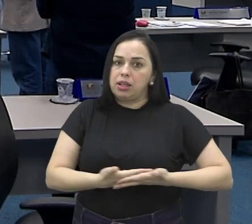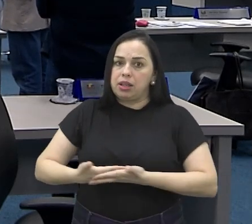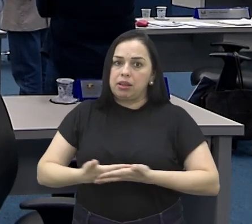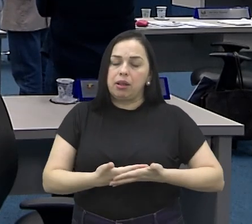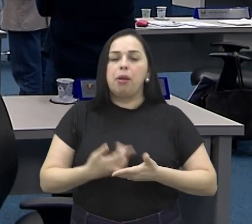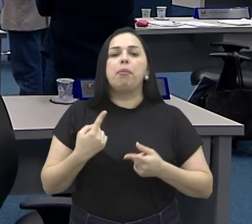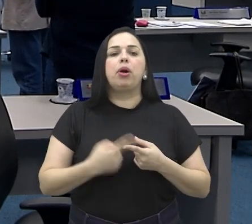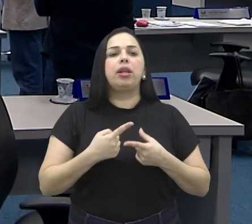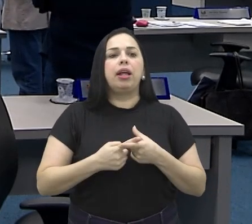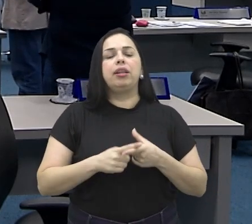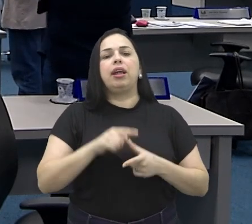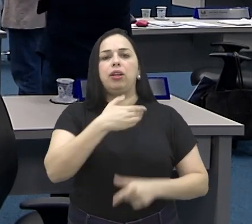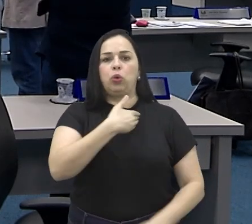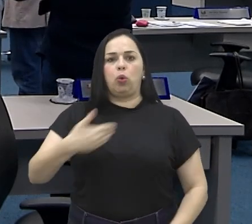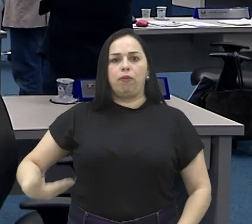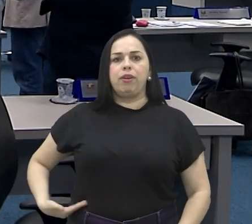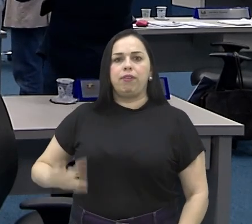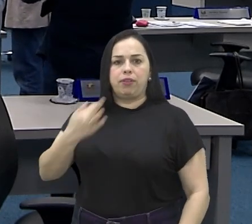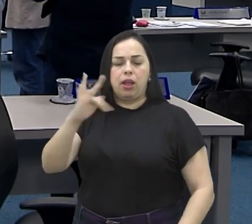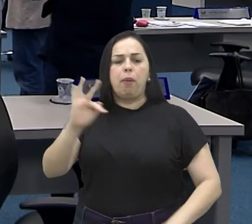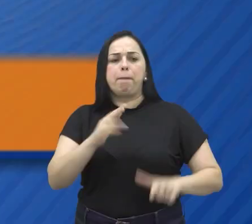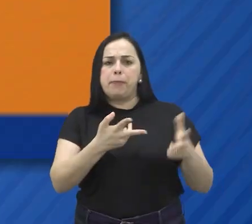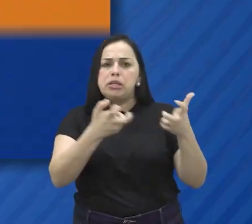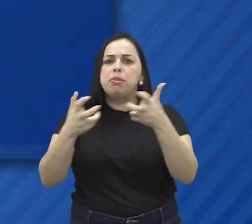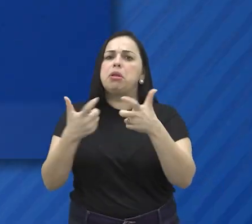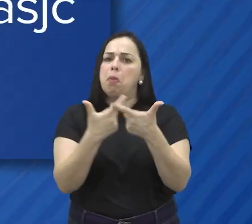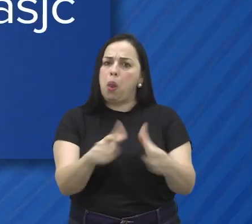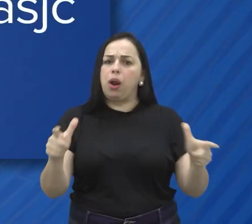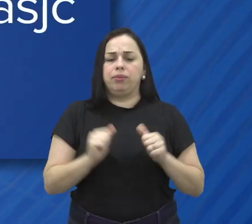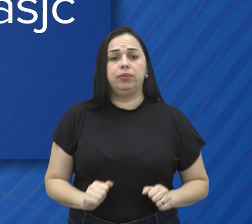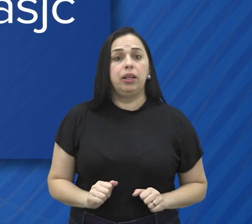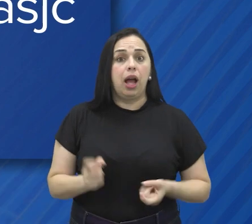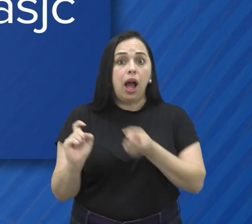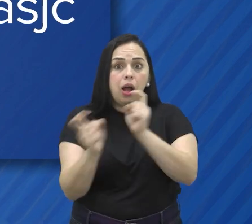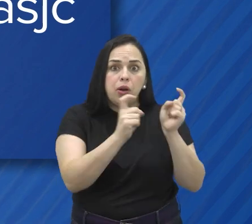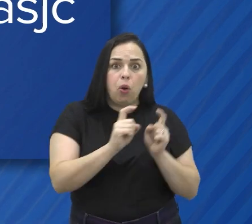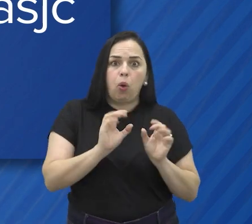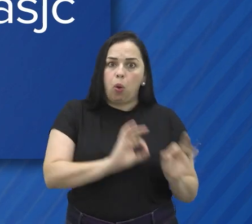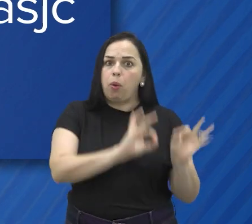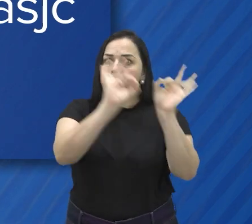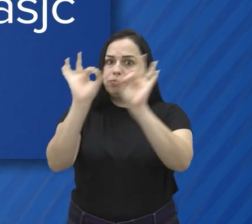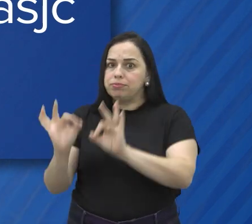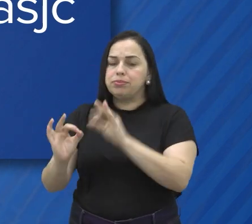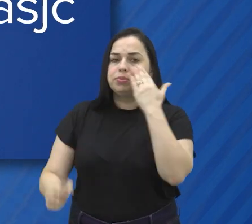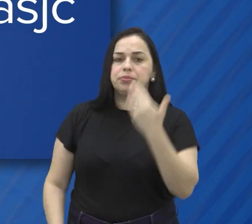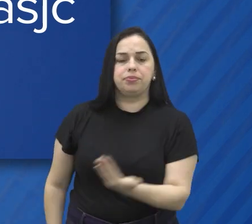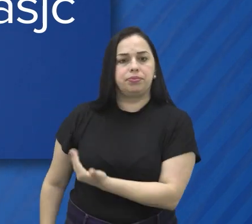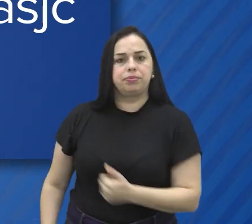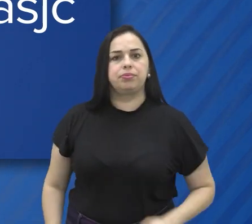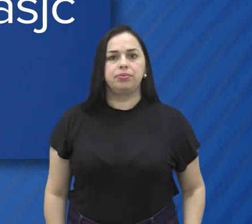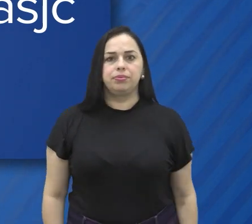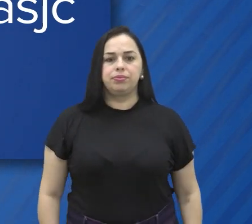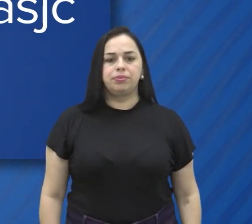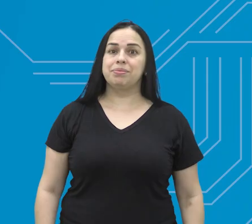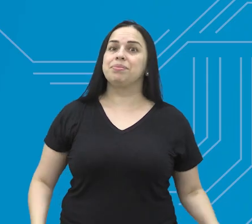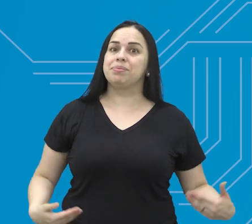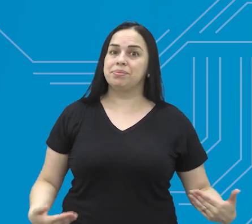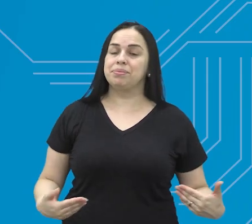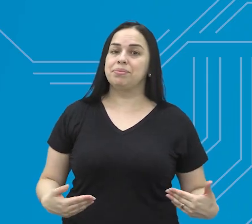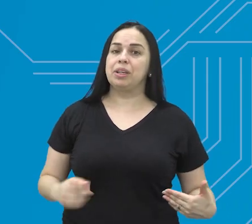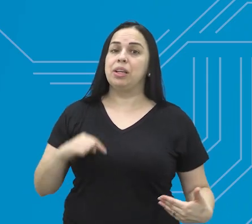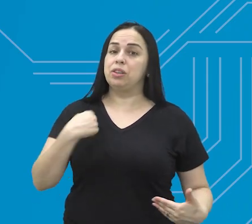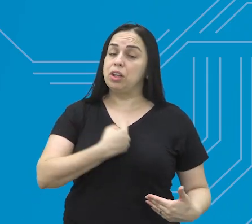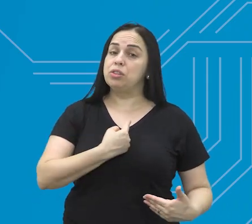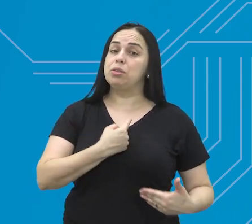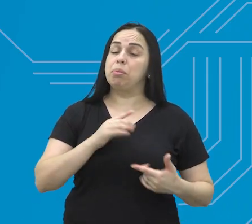de Aceleração do Crescimento do Governo Federal. A sessão na íntegra você acompanha no nosso canal do YouTube. A